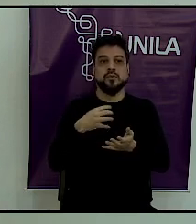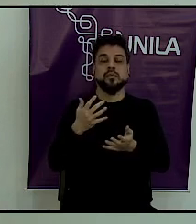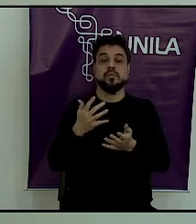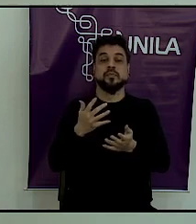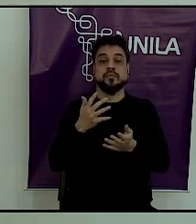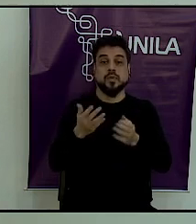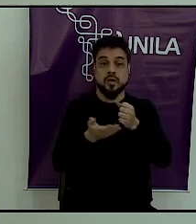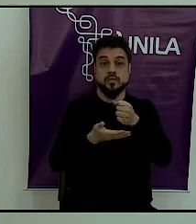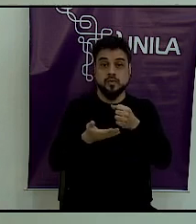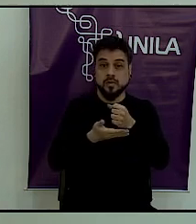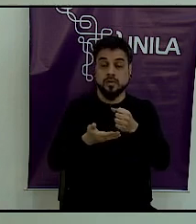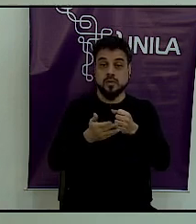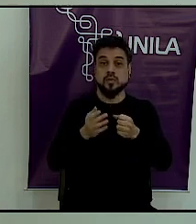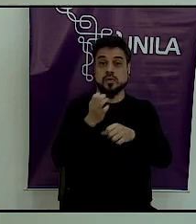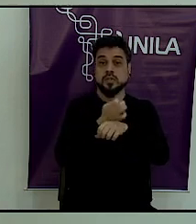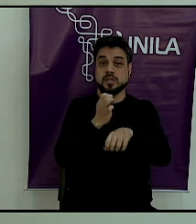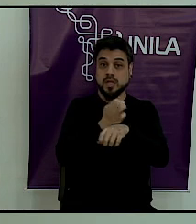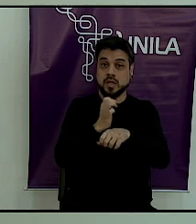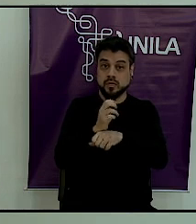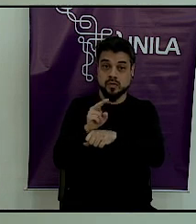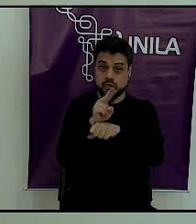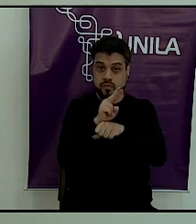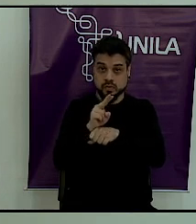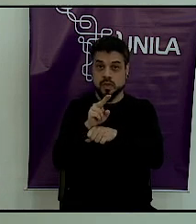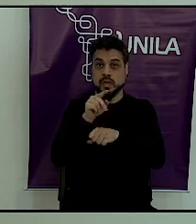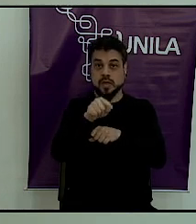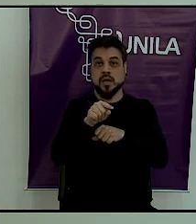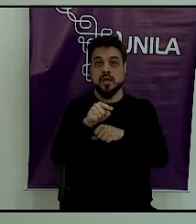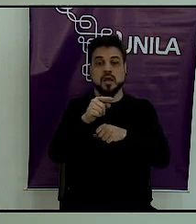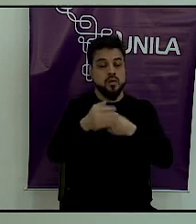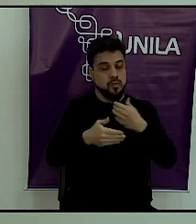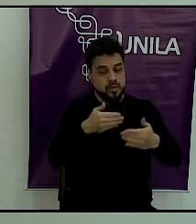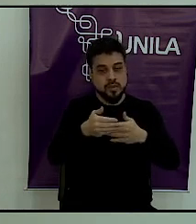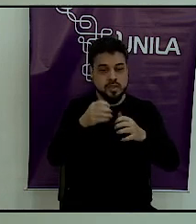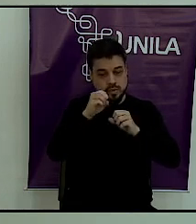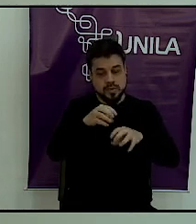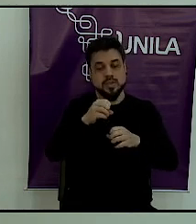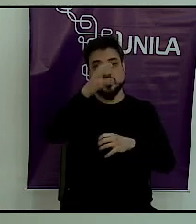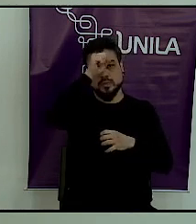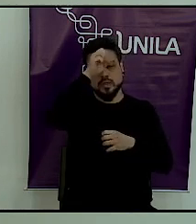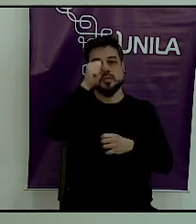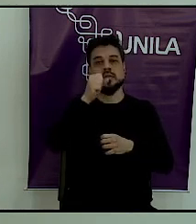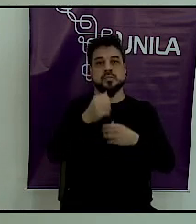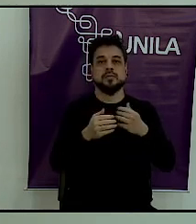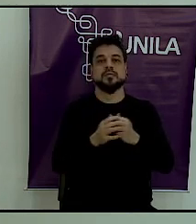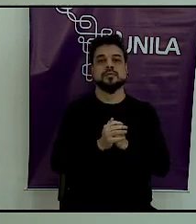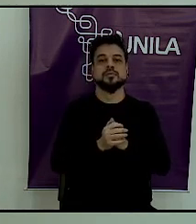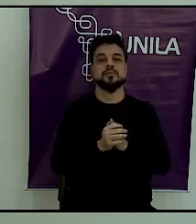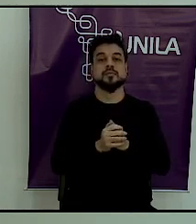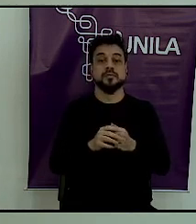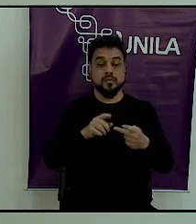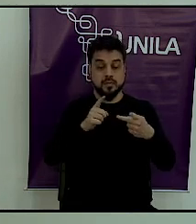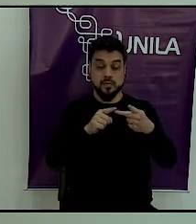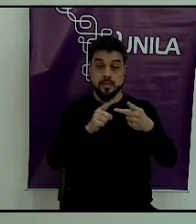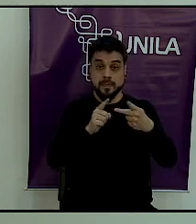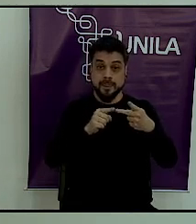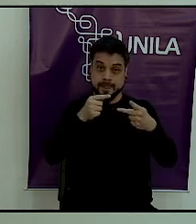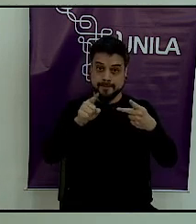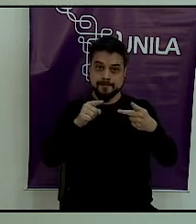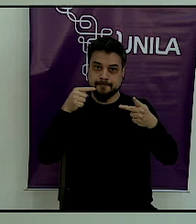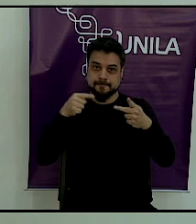fundamento para a realização do estágio supervisionado como um processo de ensino-aprendizagem. O outro desafio é a questão